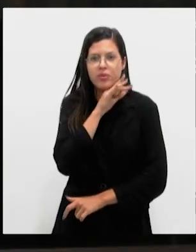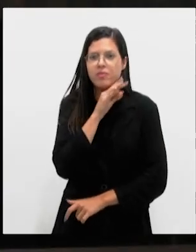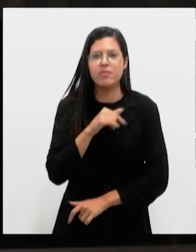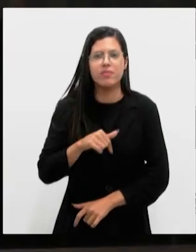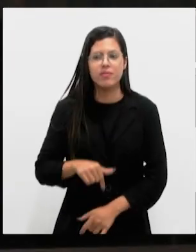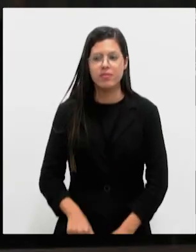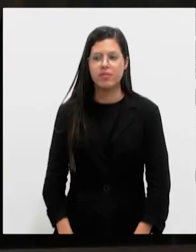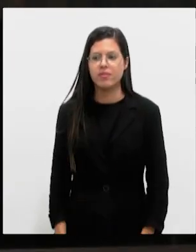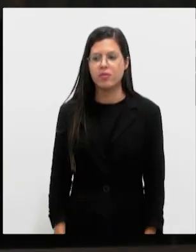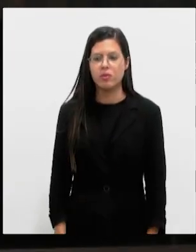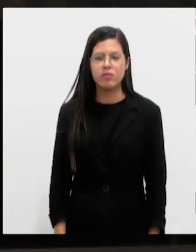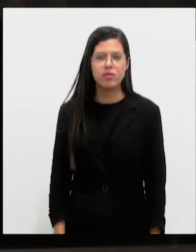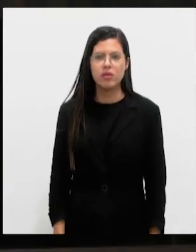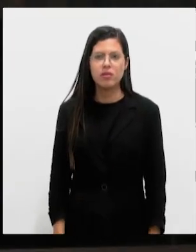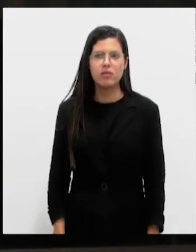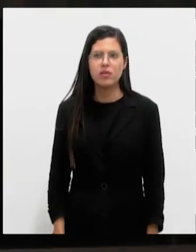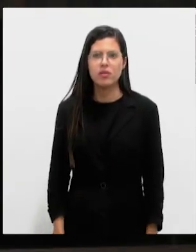negativo.